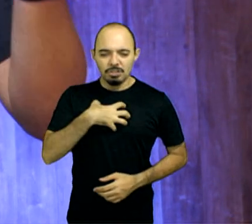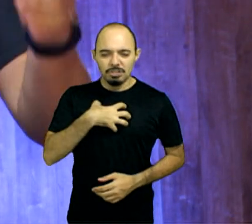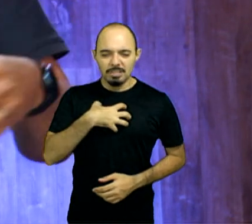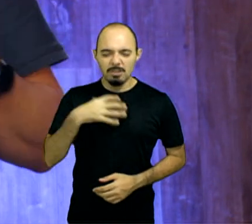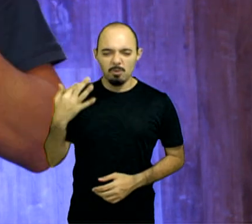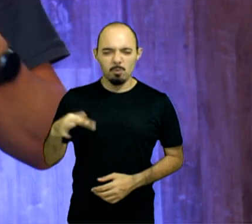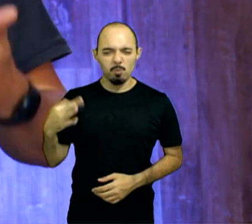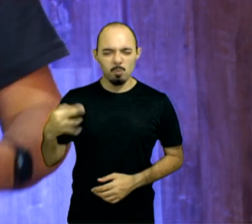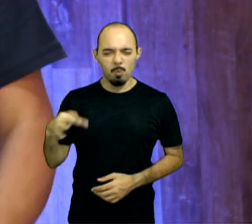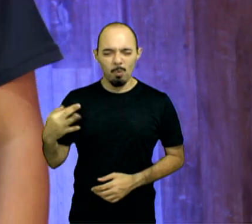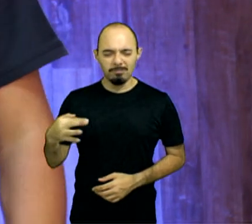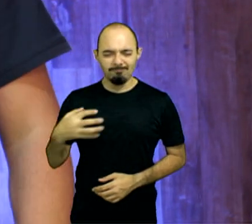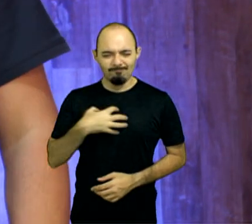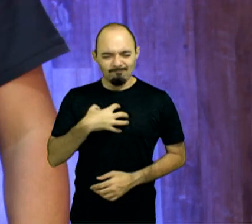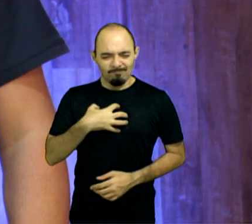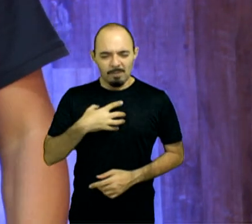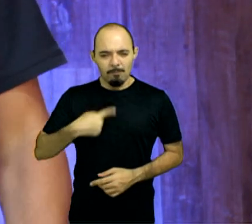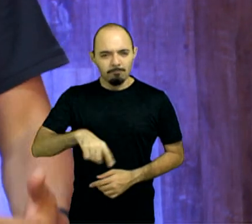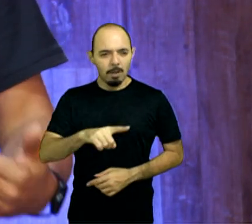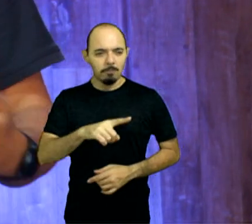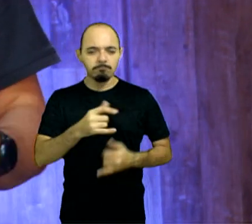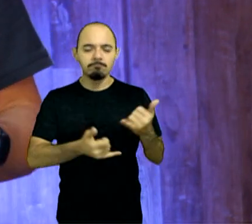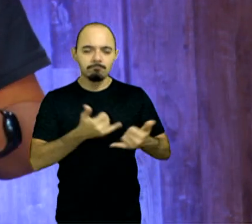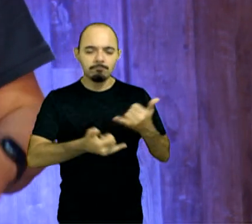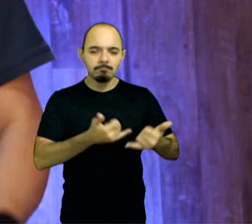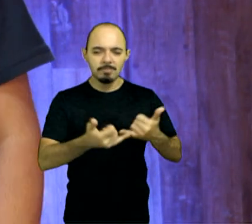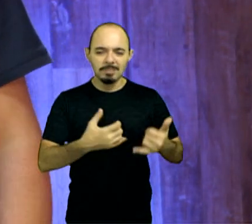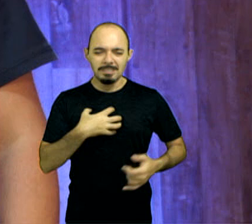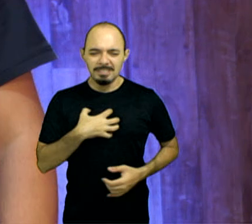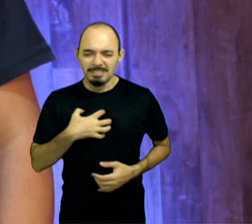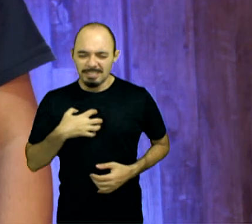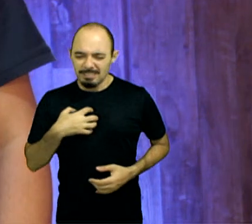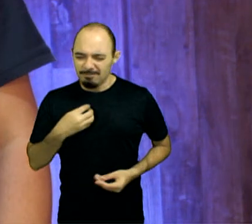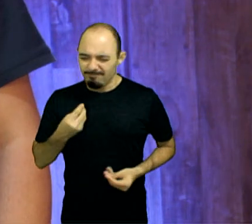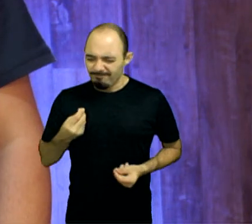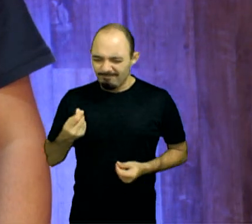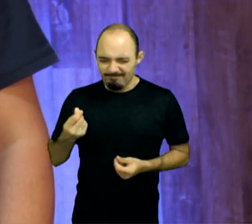ia jogar e dava dor. Aí eu parava um pouco e a dor passava.